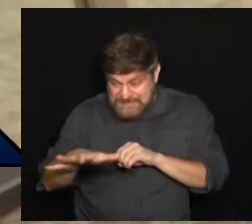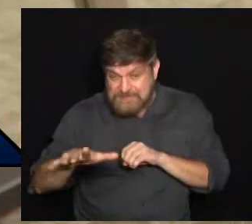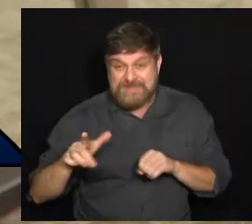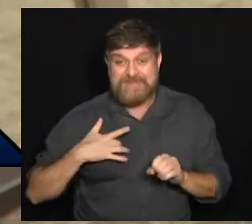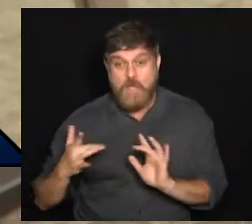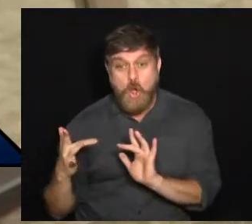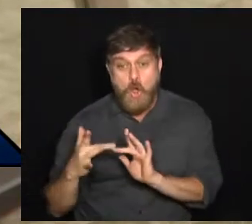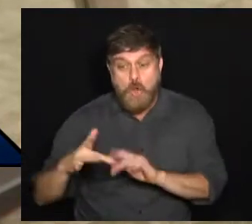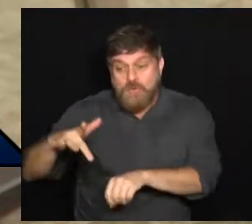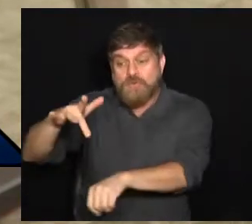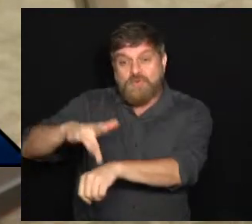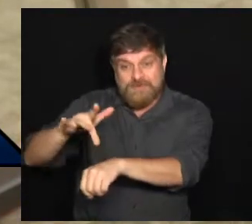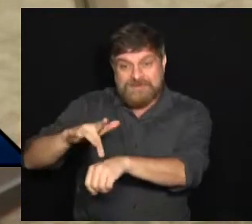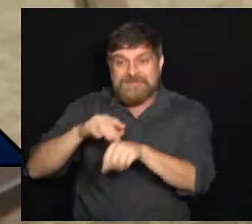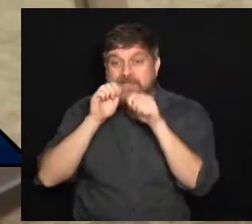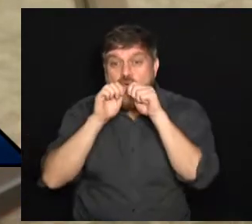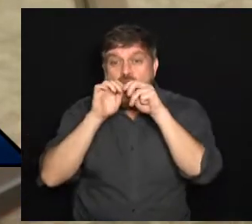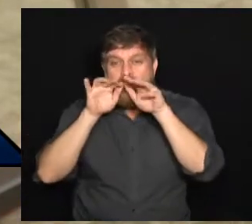gotículas, né,